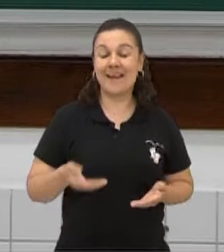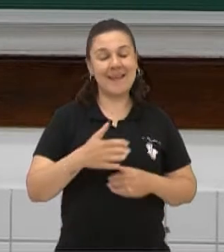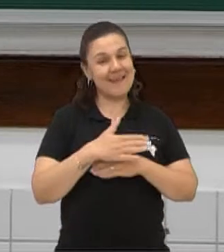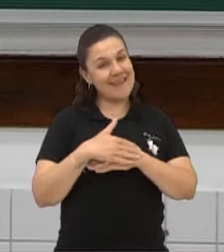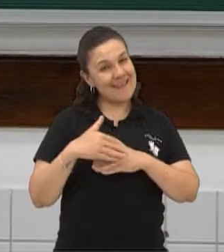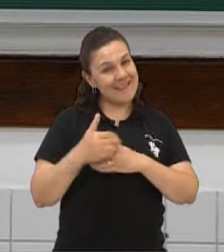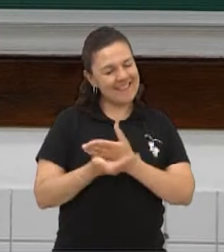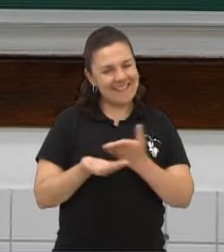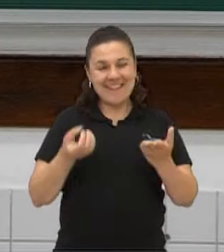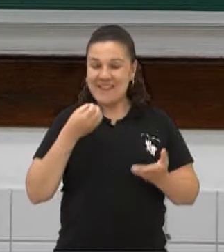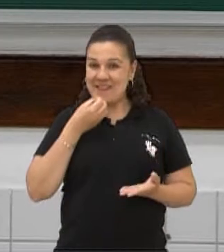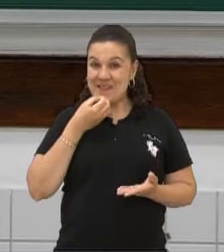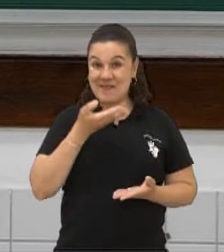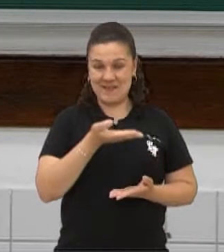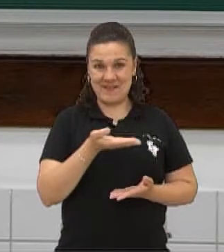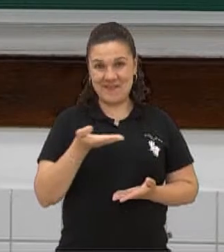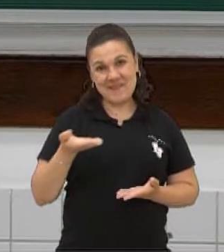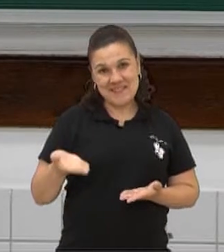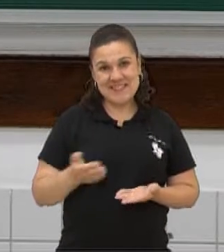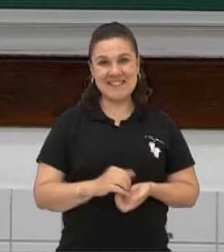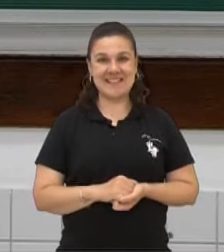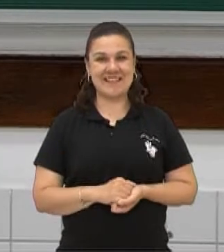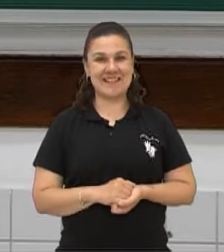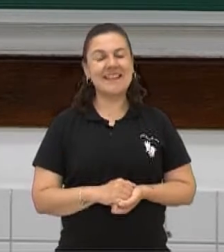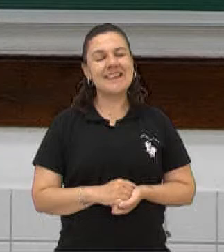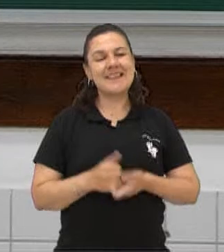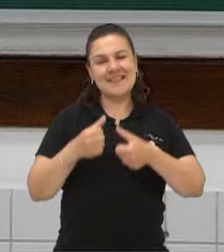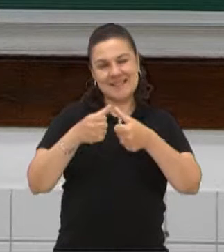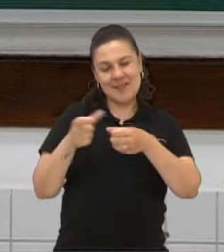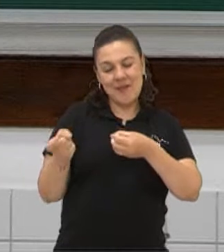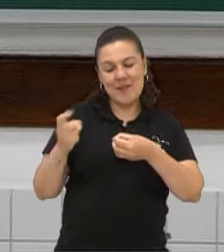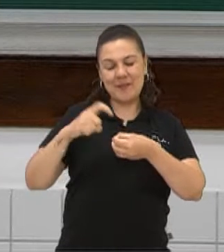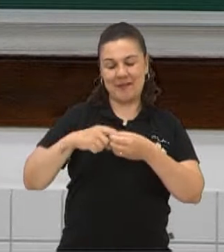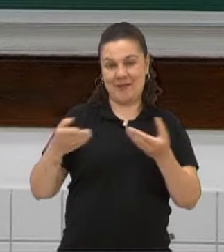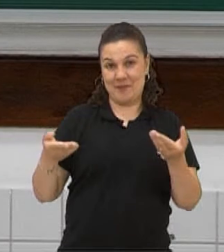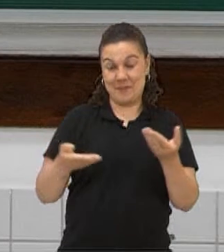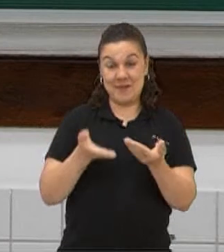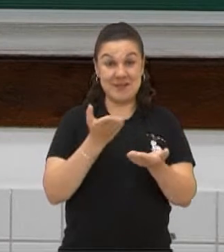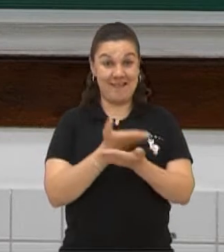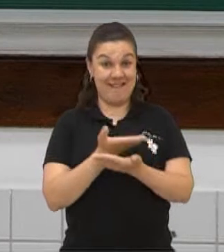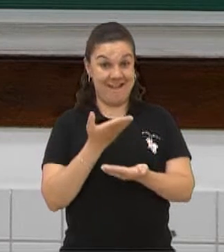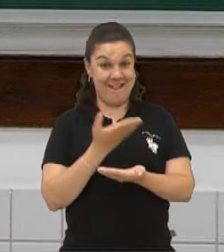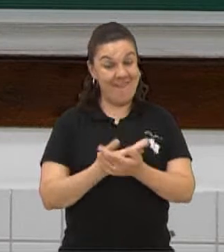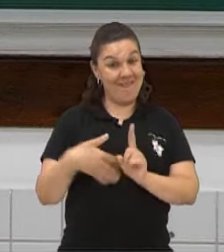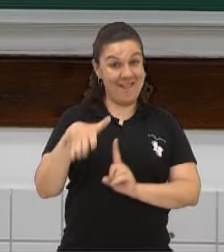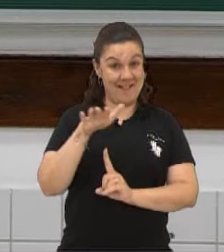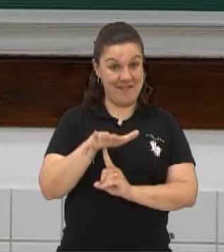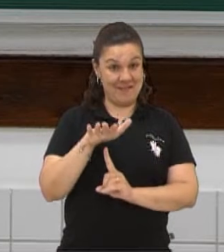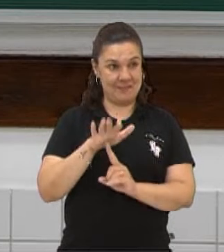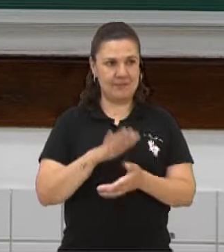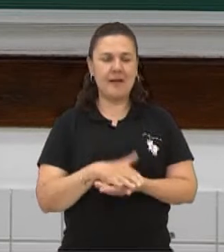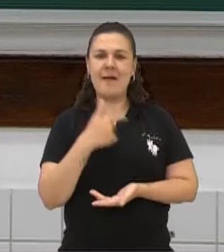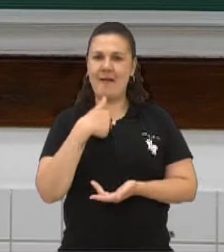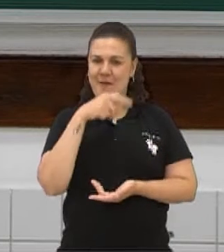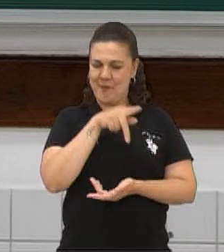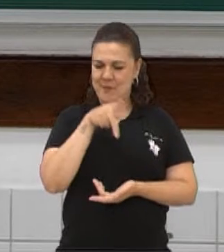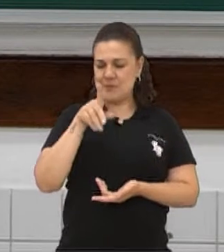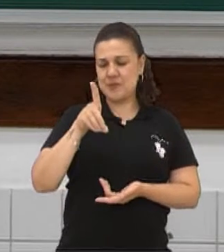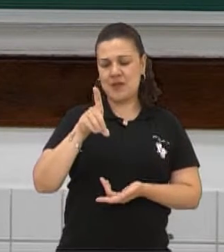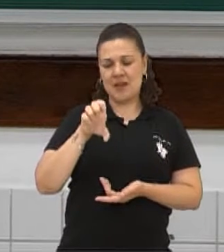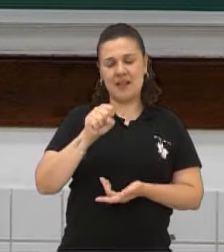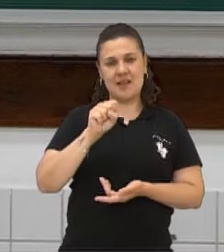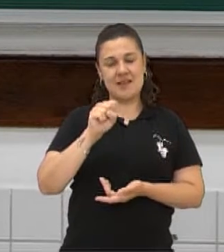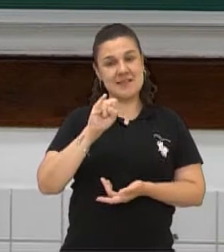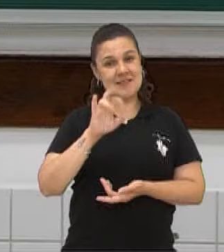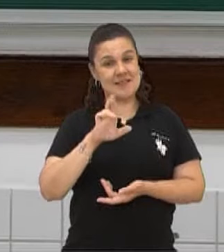meus queridos? Tudo bom com vocês? Estamos de volta para mais um Aula Paraná. Sou a professora